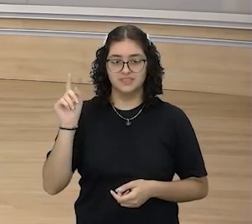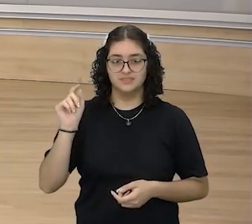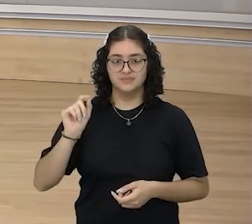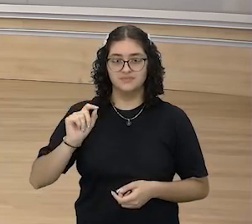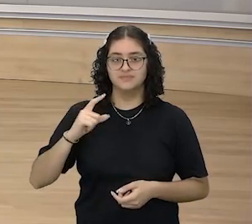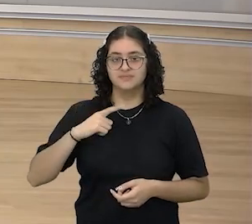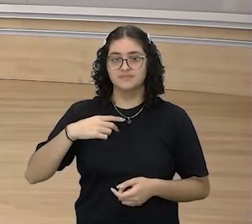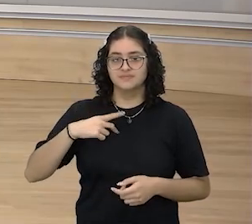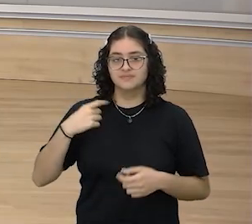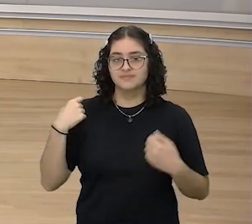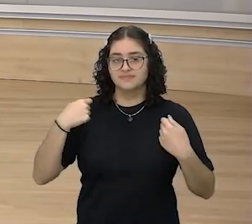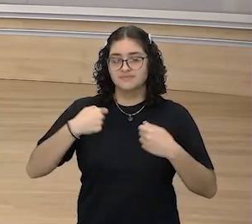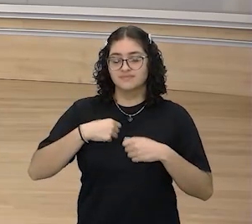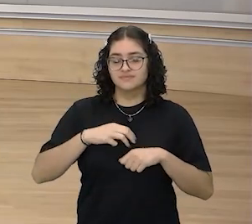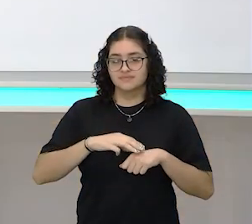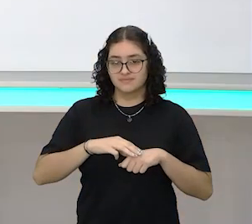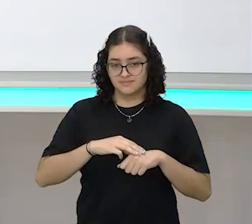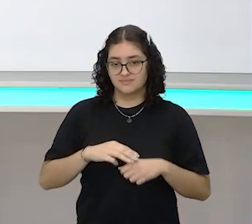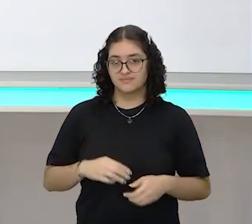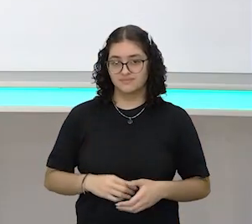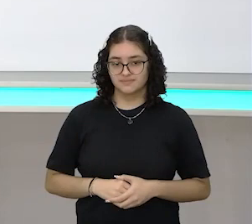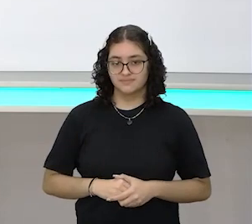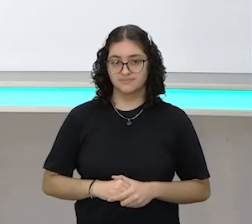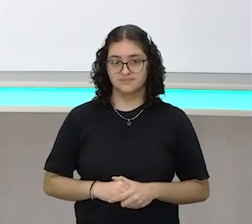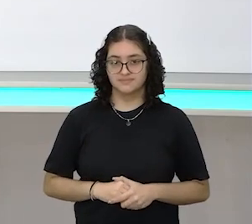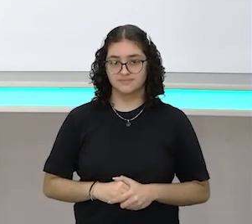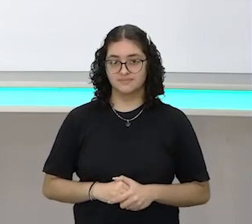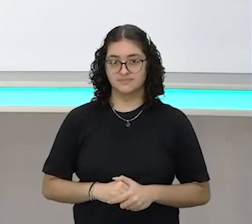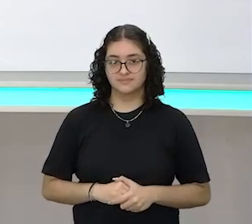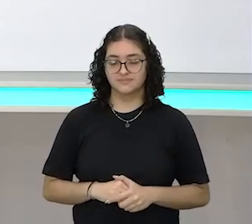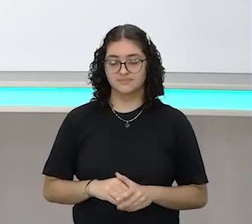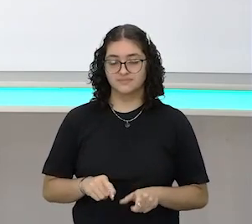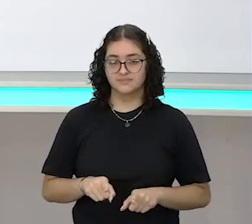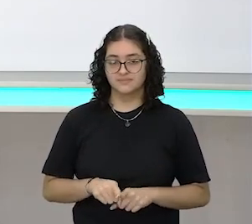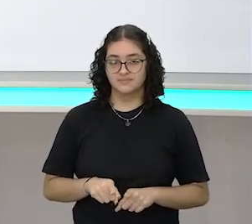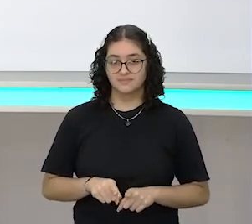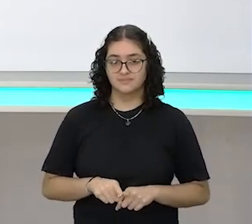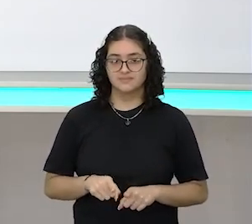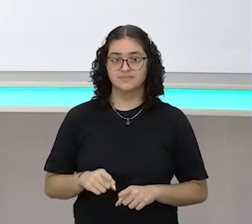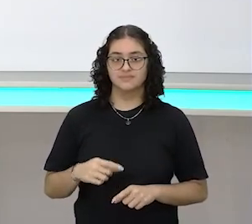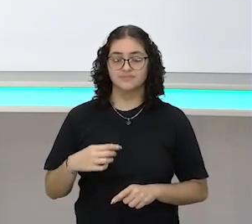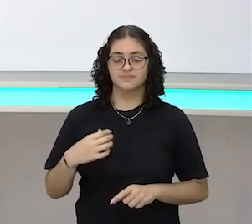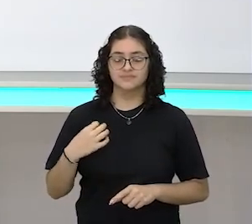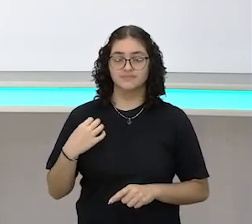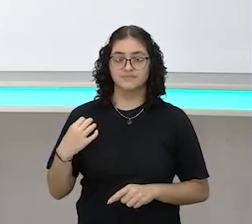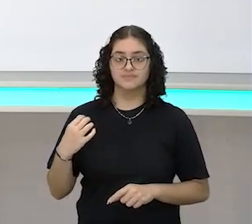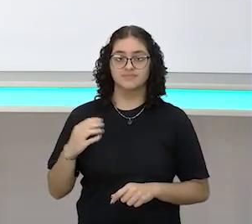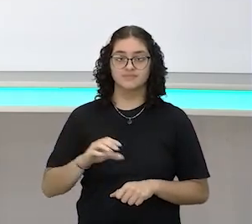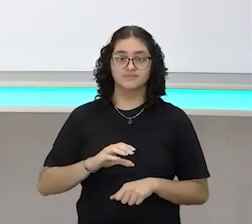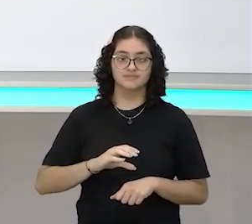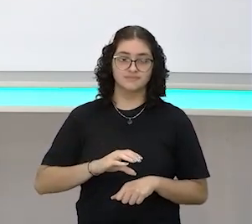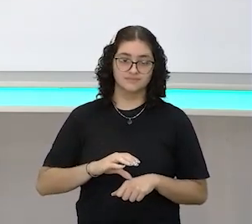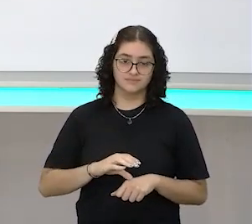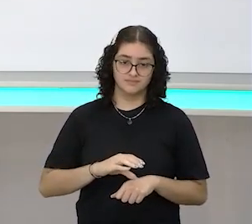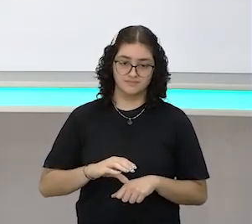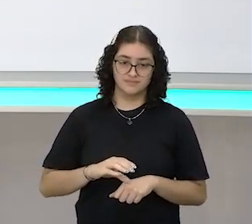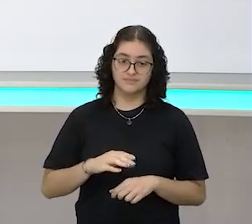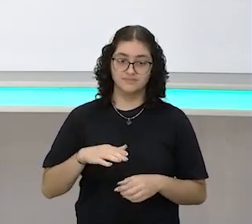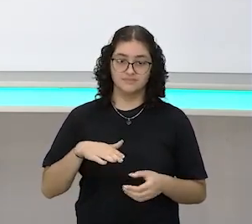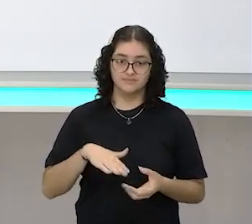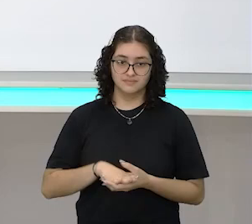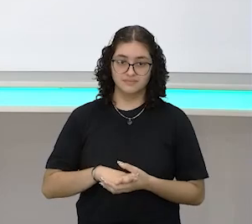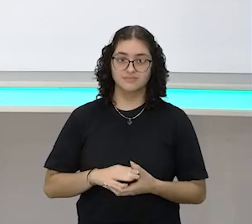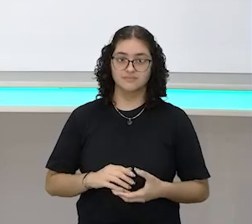uma calça jeans clara, né? Tô com uma camisa, uma blusa aí cinza chumbo, né? Tô de tênis e